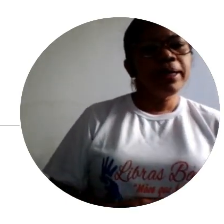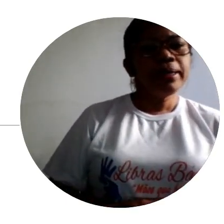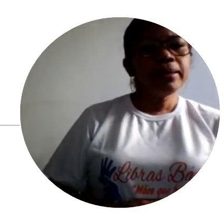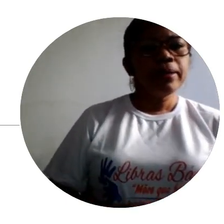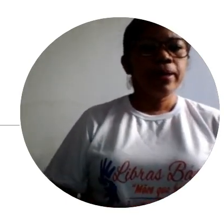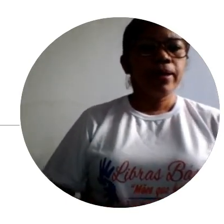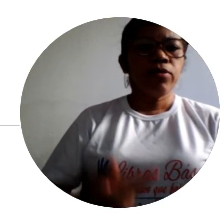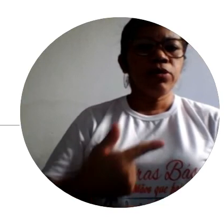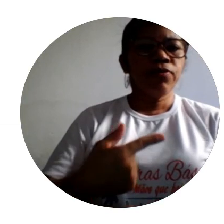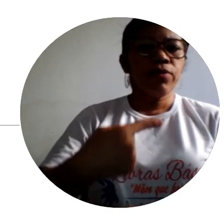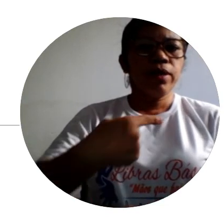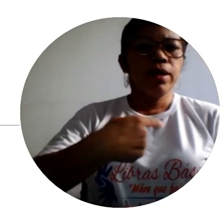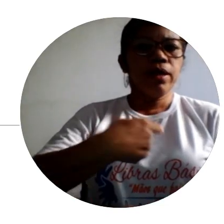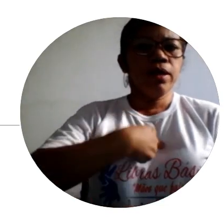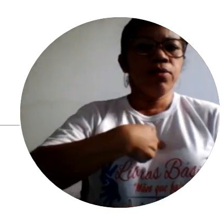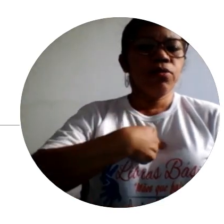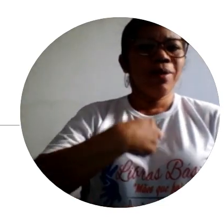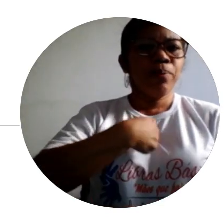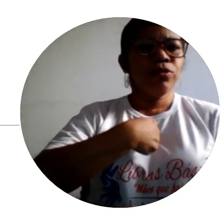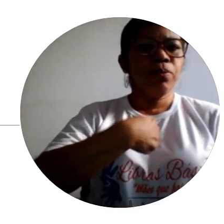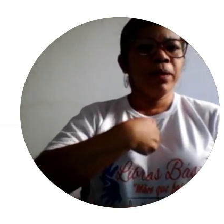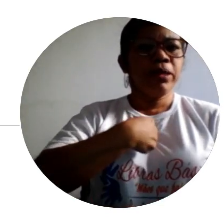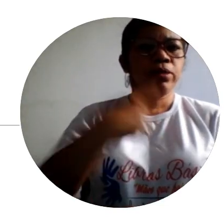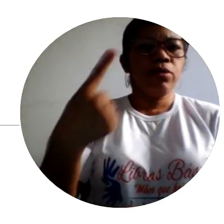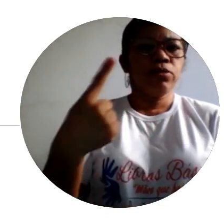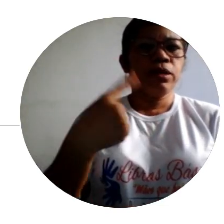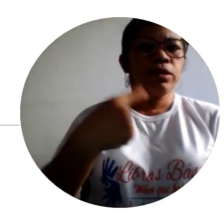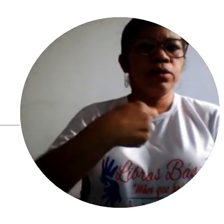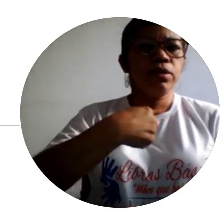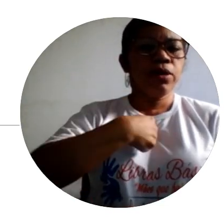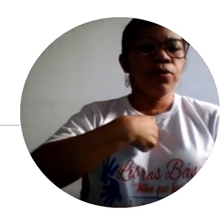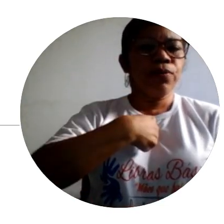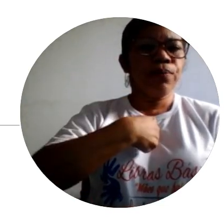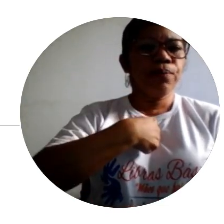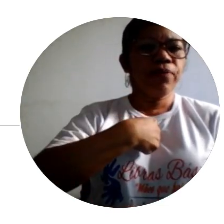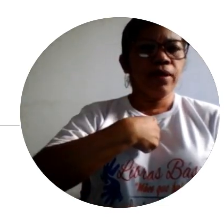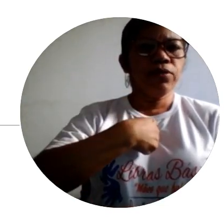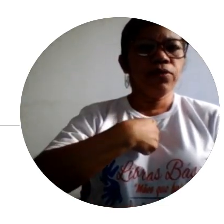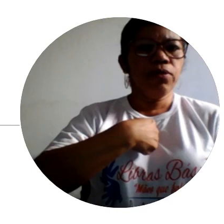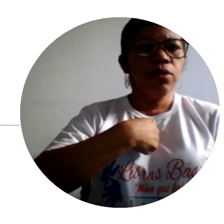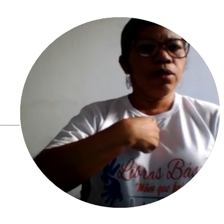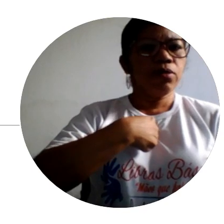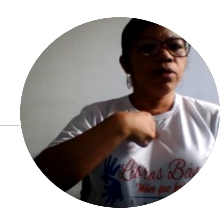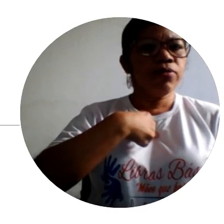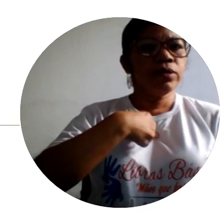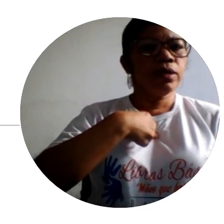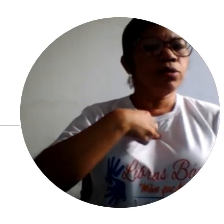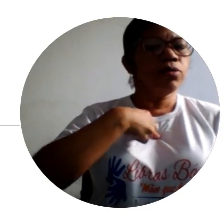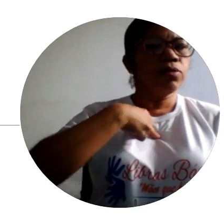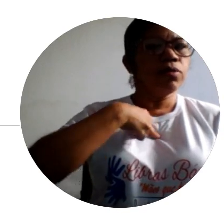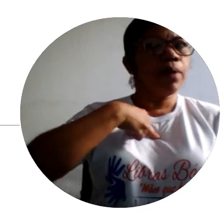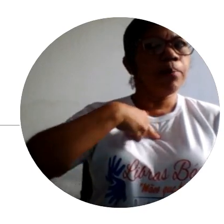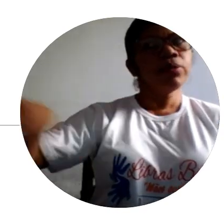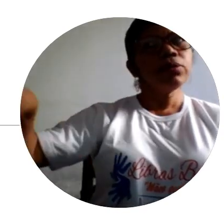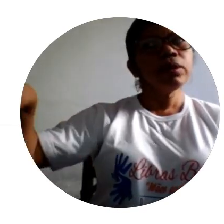utiliza mais, né? Quando eu falo eu aponto para mim, coloco o dedo e eu, certo? Você,